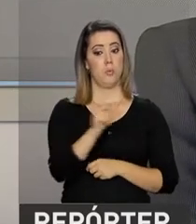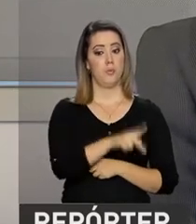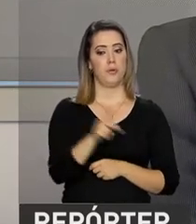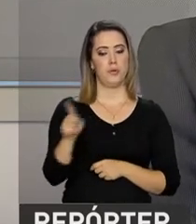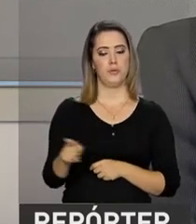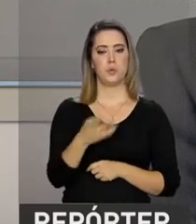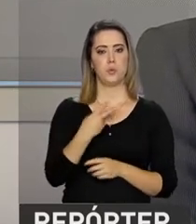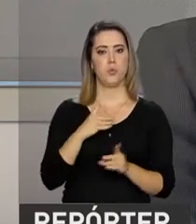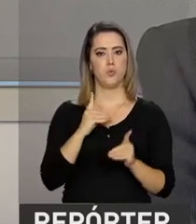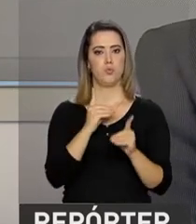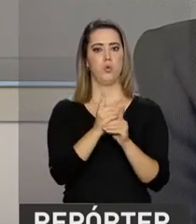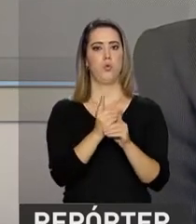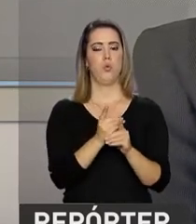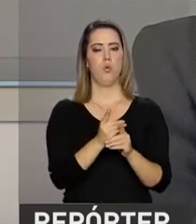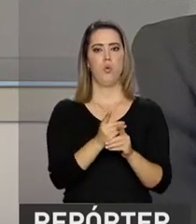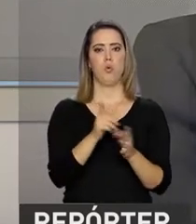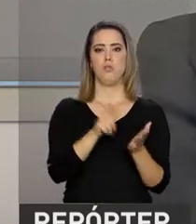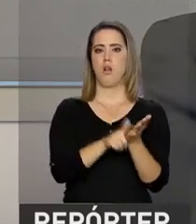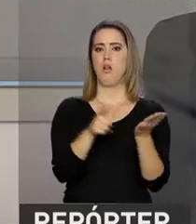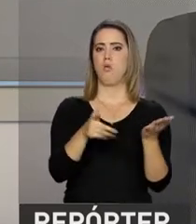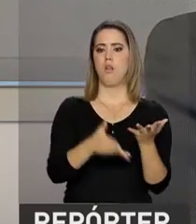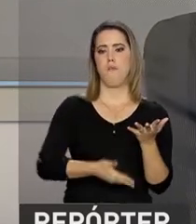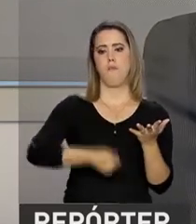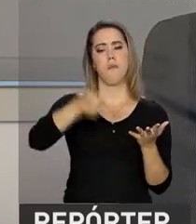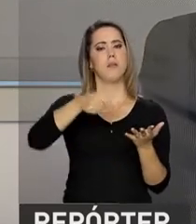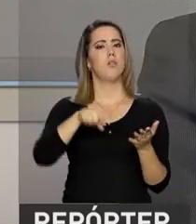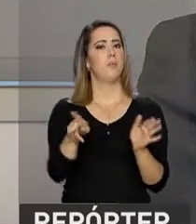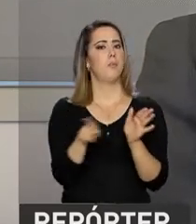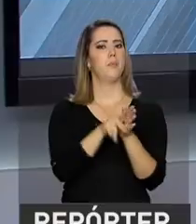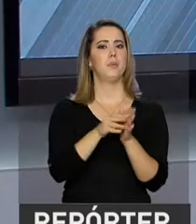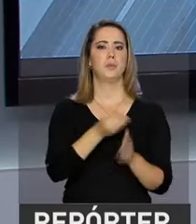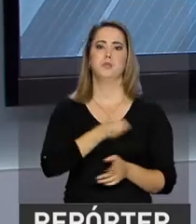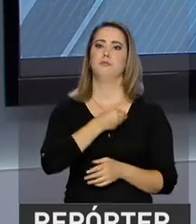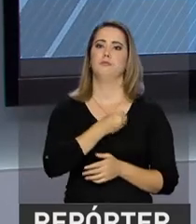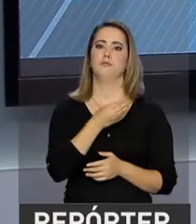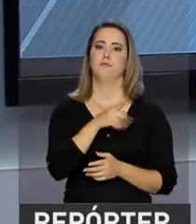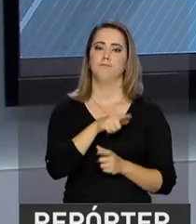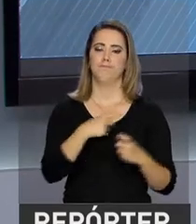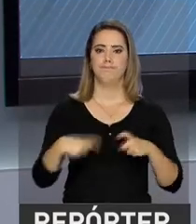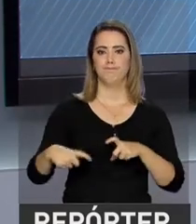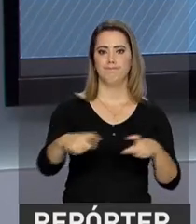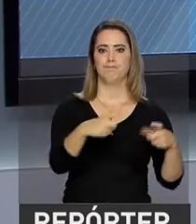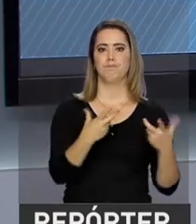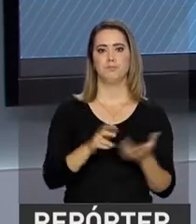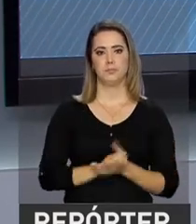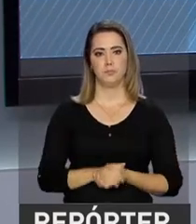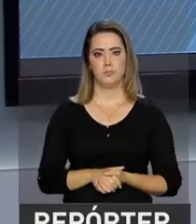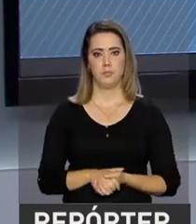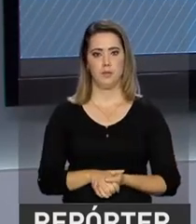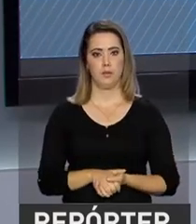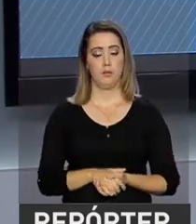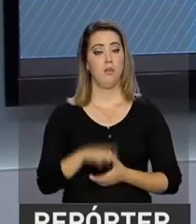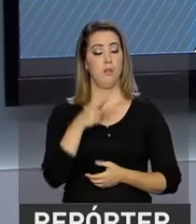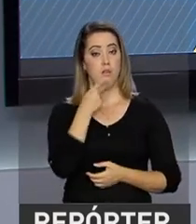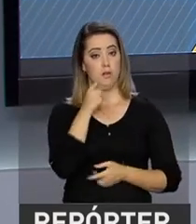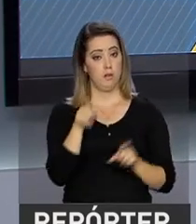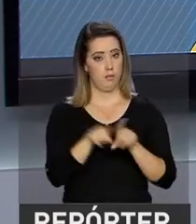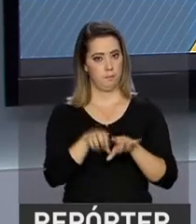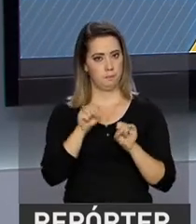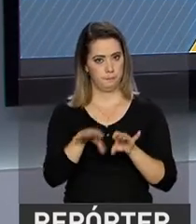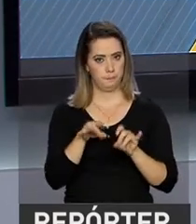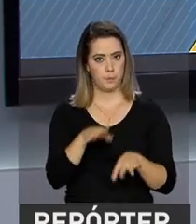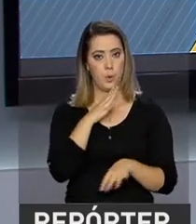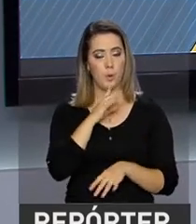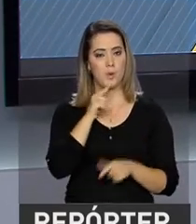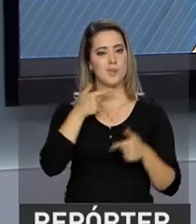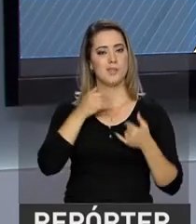encontrar o livro que é mais adequado à sua realidade e ainda sobre educação o reconhecimento ea